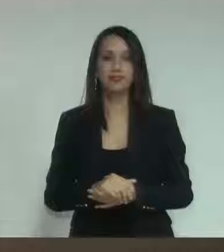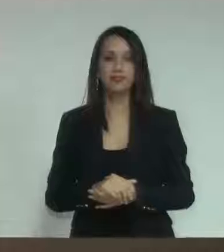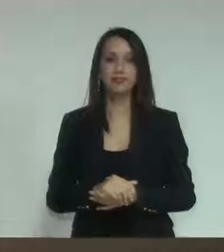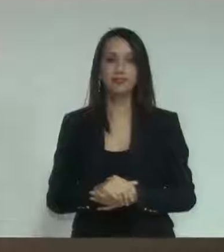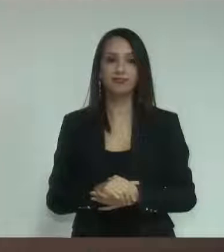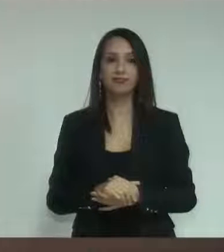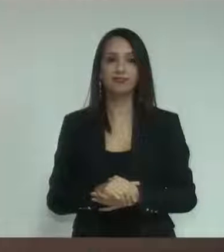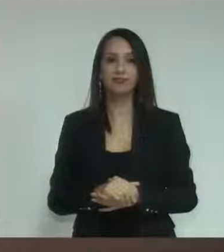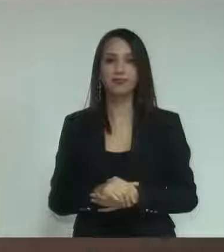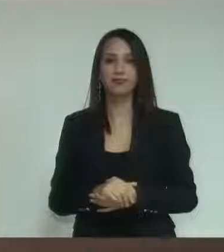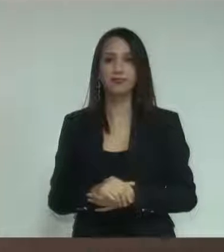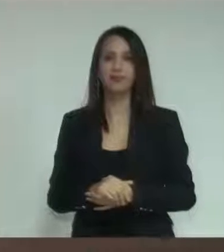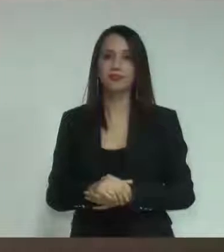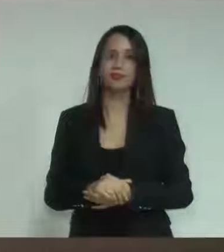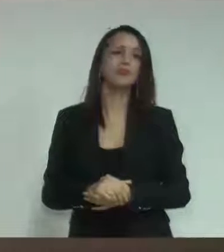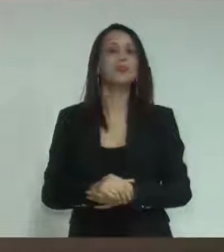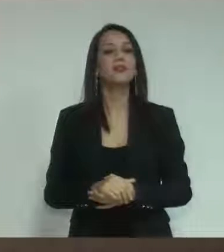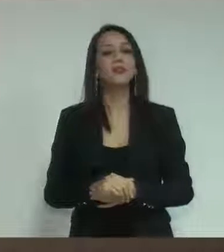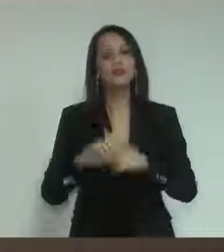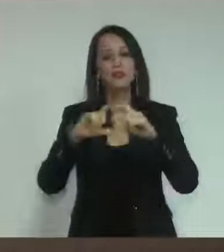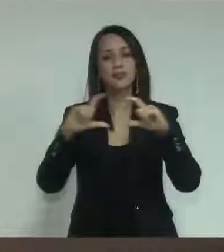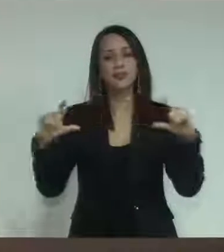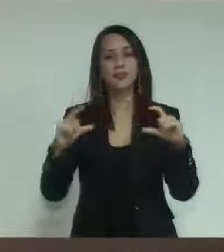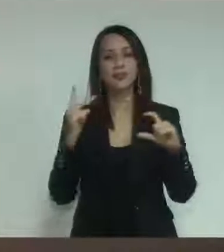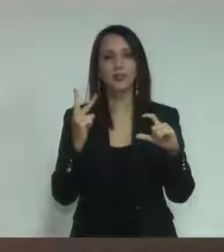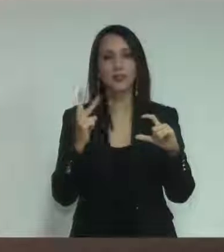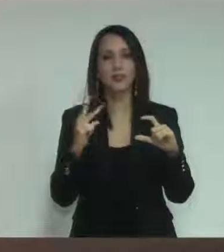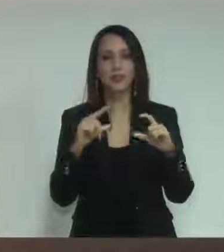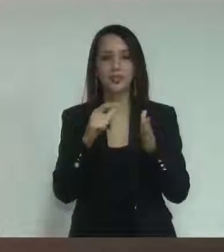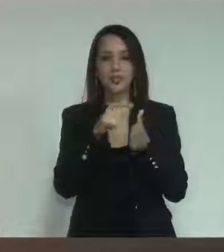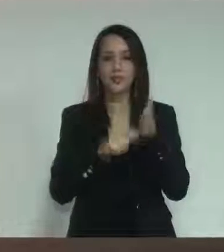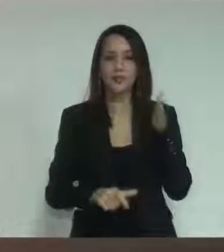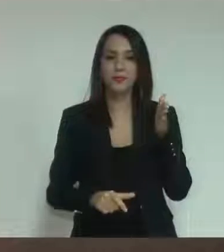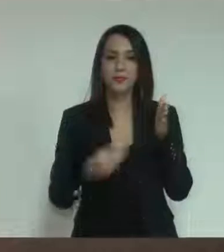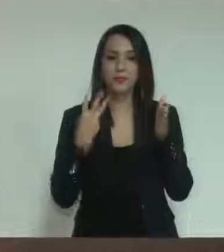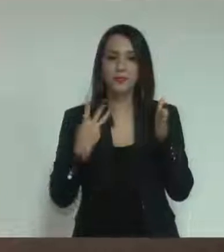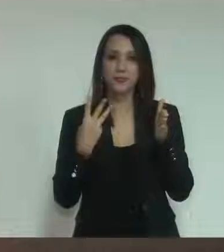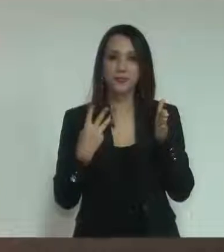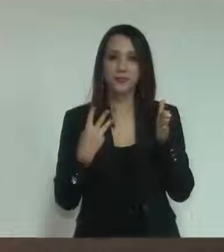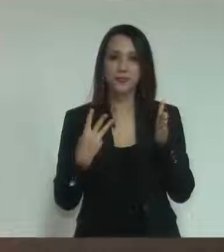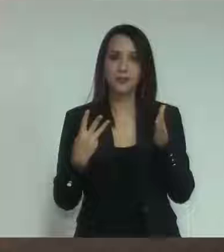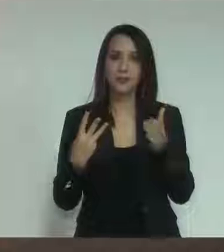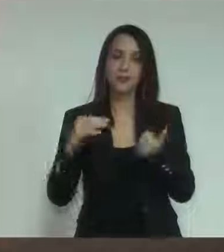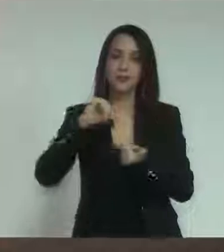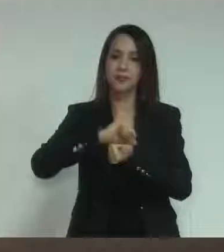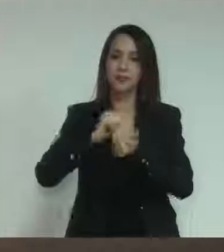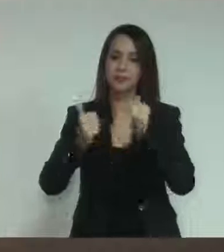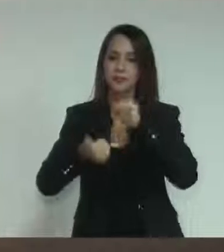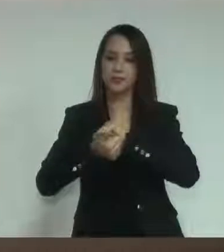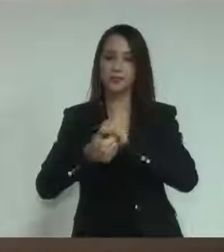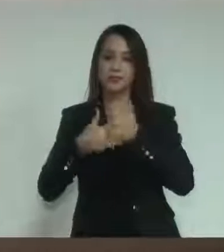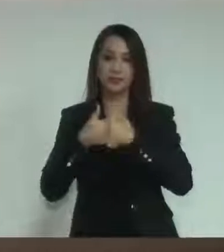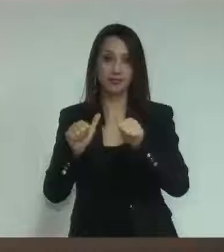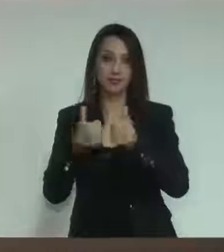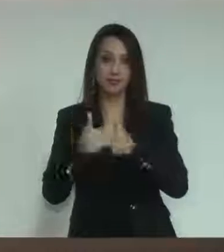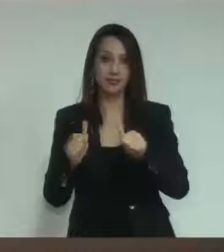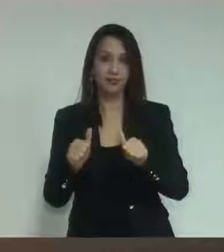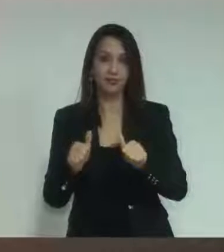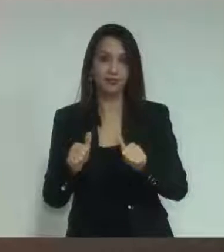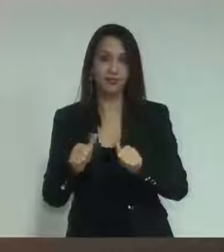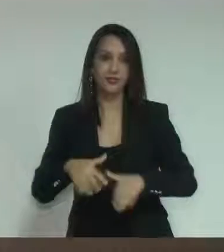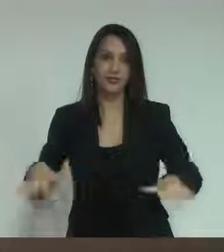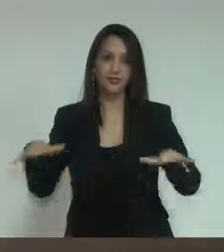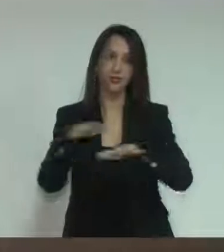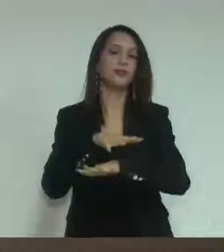seção 2 do parágrafo 3º. As adaptações do veículo em operação no serviço de transporte coletivo, bem como